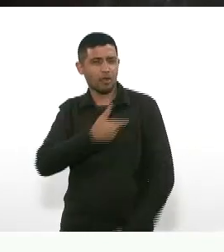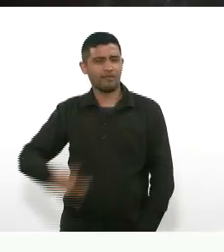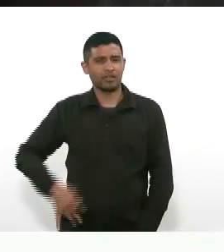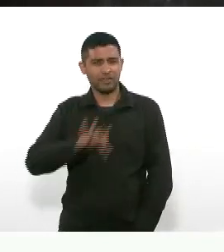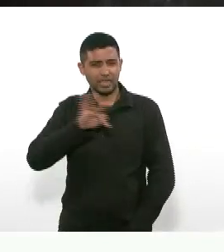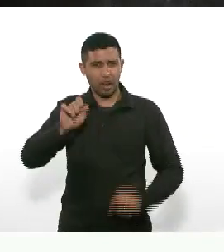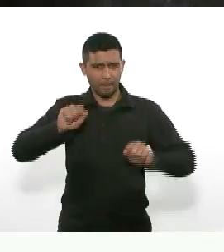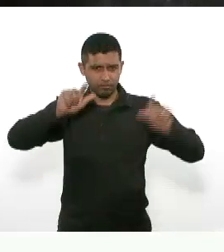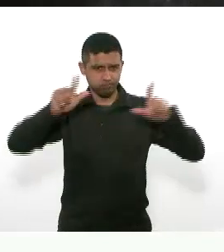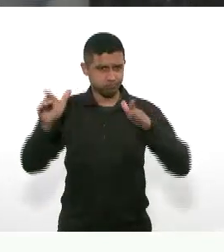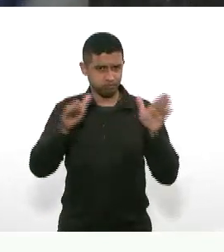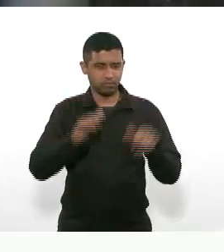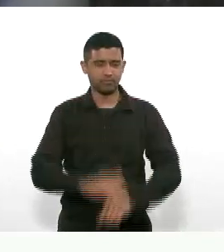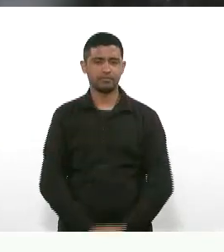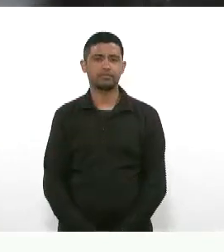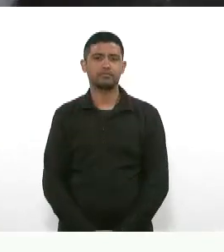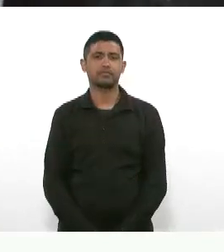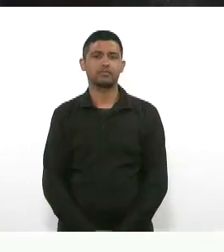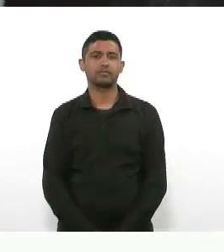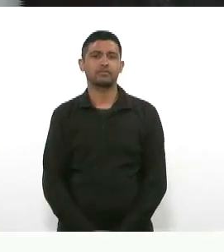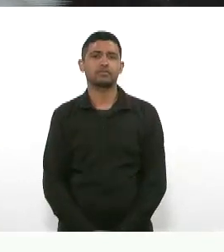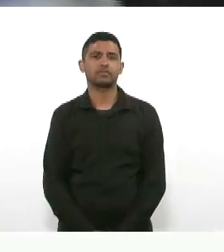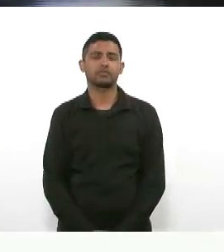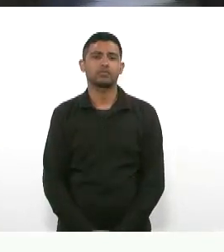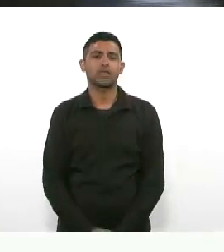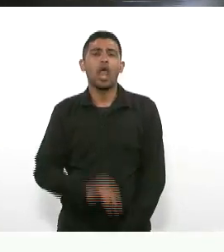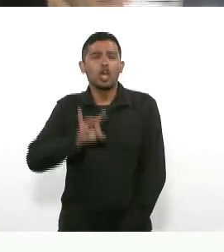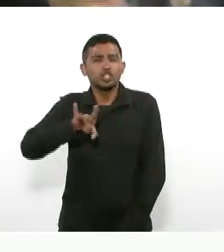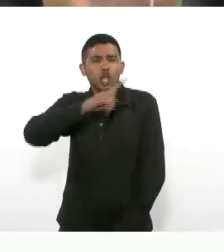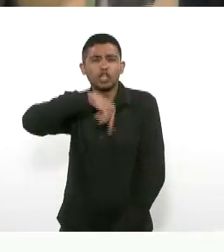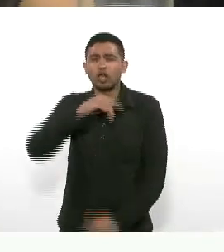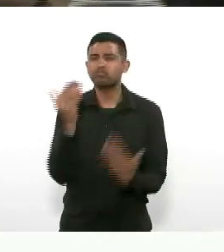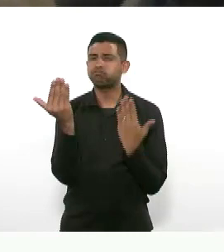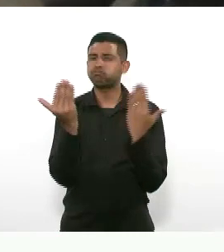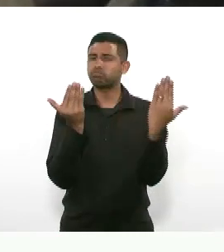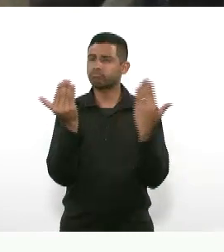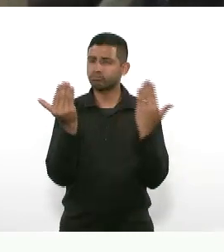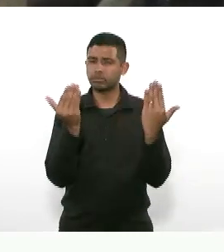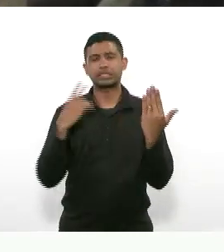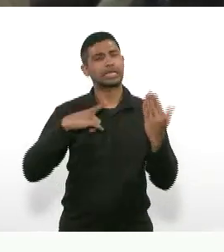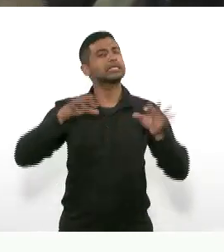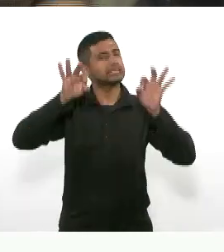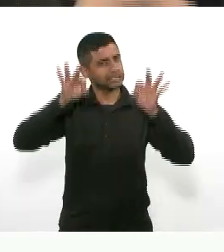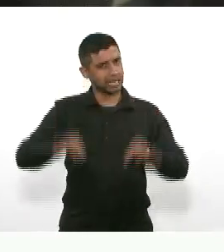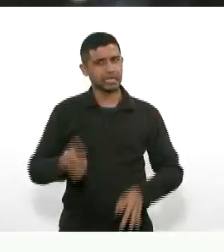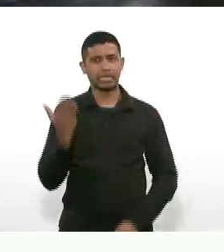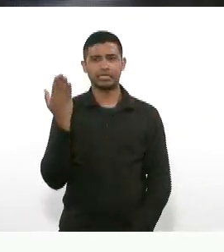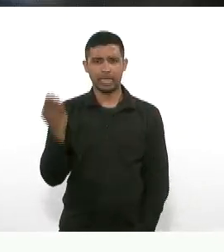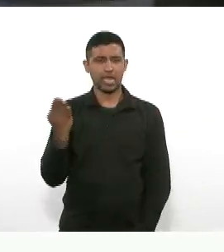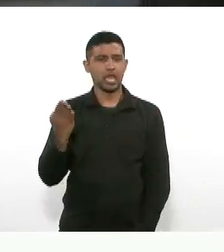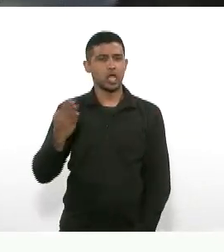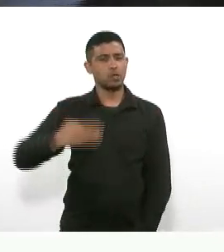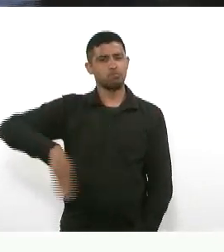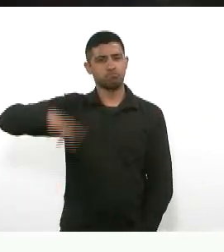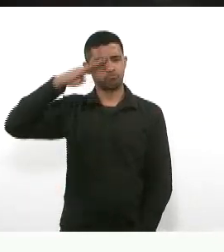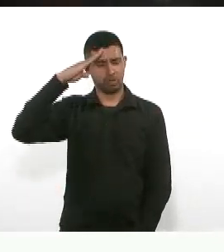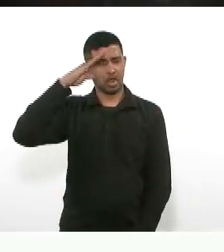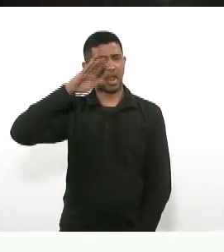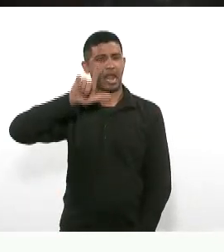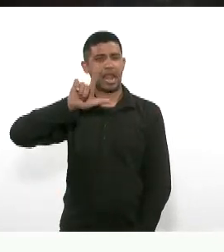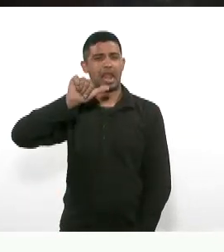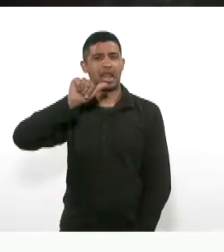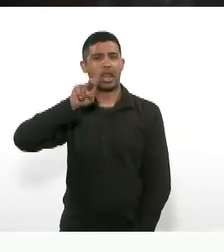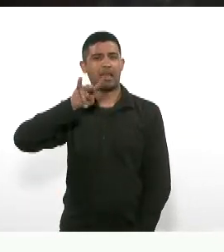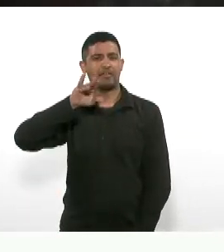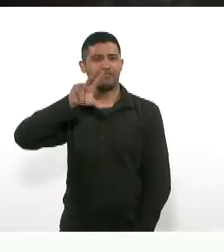passar. E aí, só para a gente fazer uma comparação, e com certeza o Coronel Laviano pode dar a sua